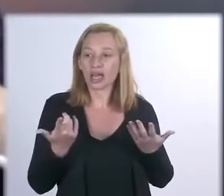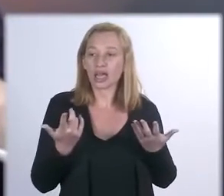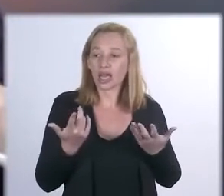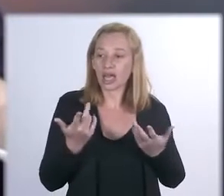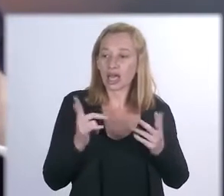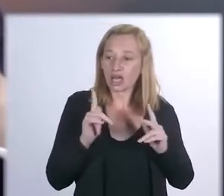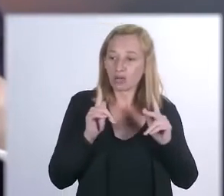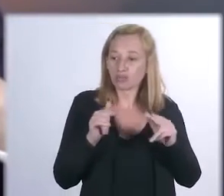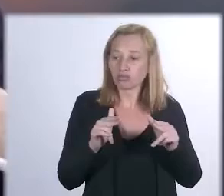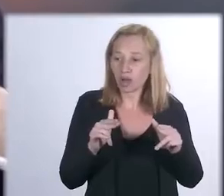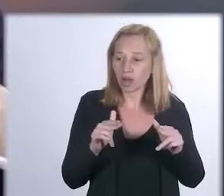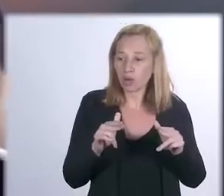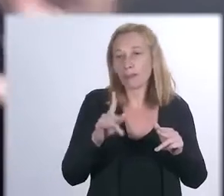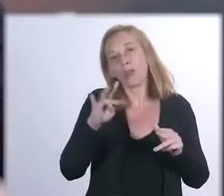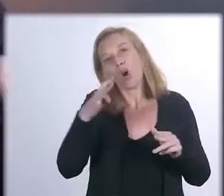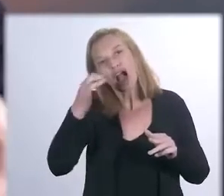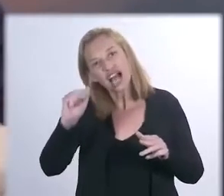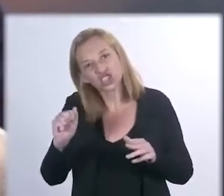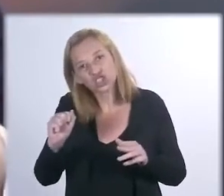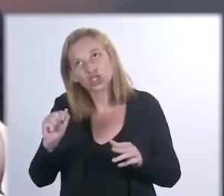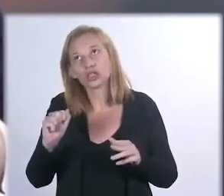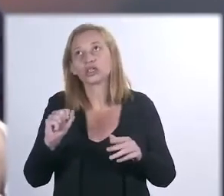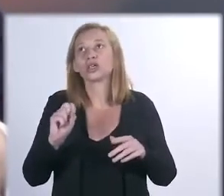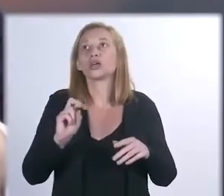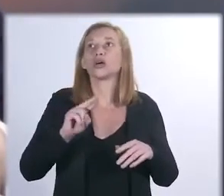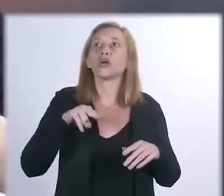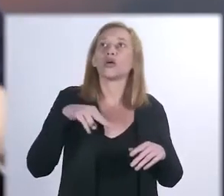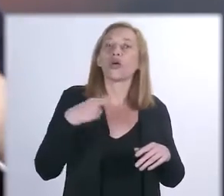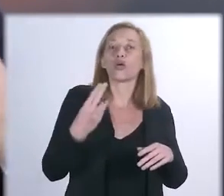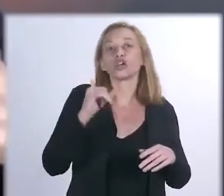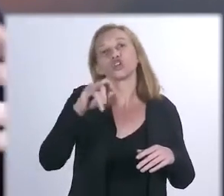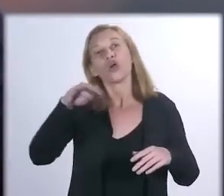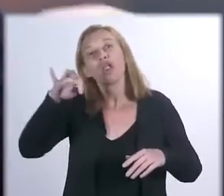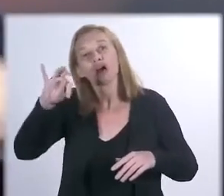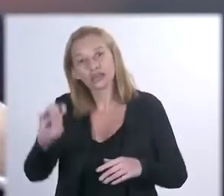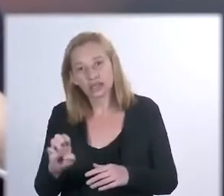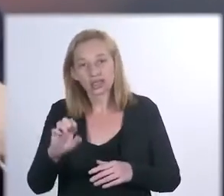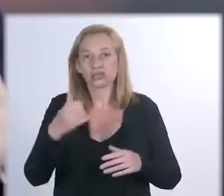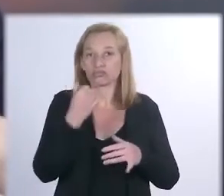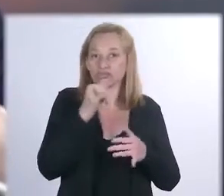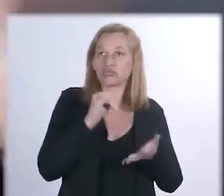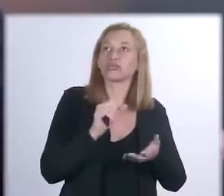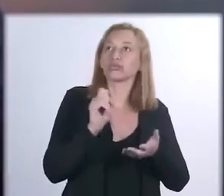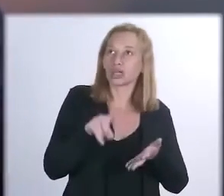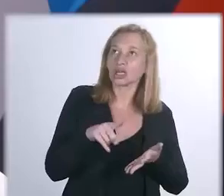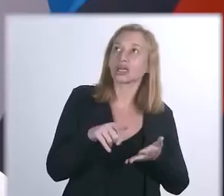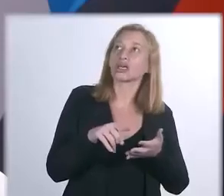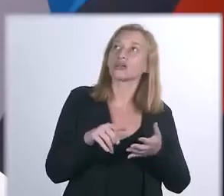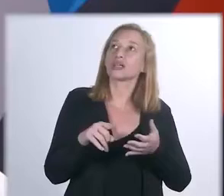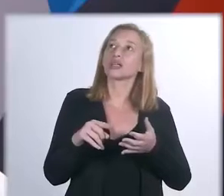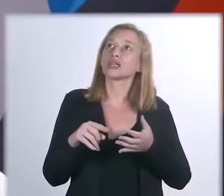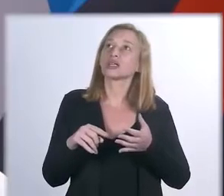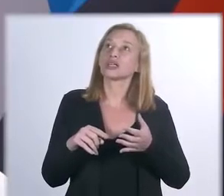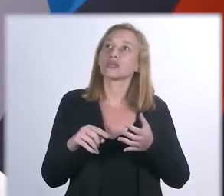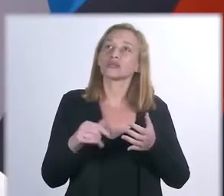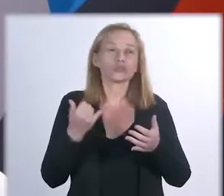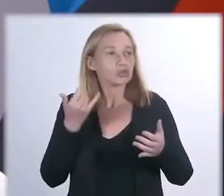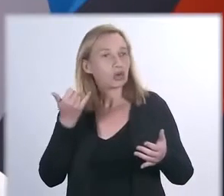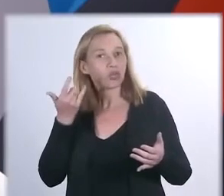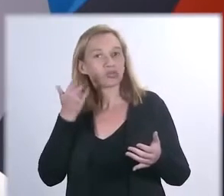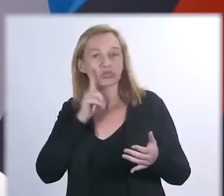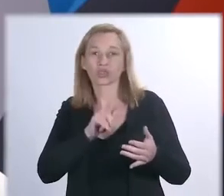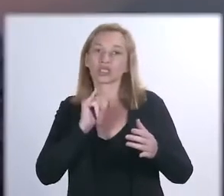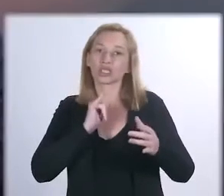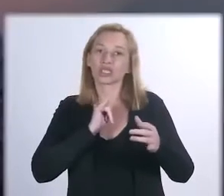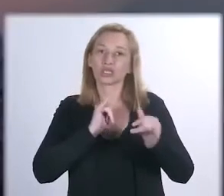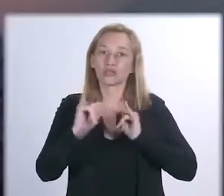borracha, funcionaria como se fosse um isolante elétrico, né, fazendo com que aquela sinapse não consiga, então, transmitir a informação. E a gente